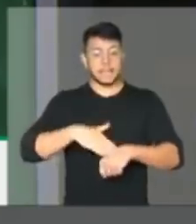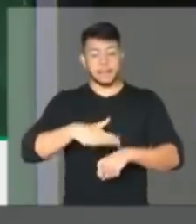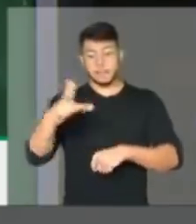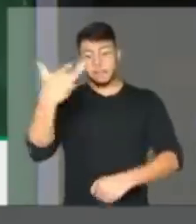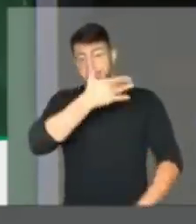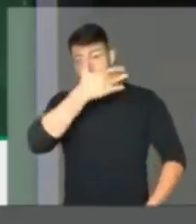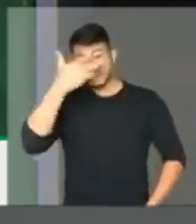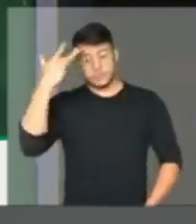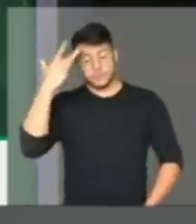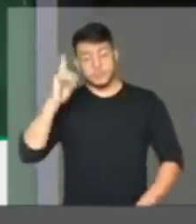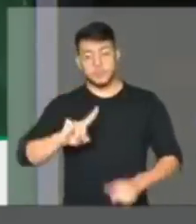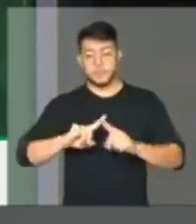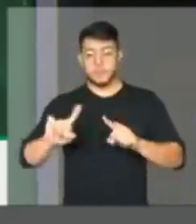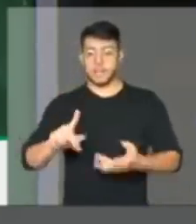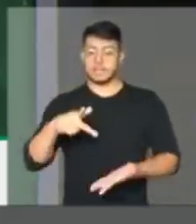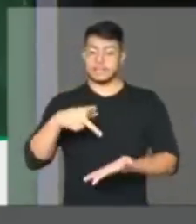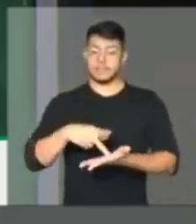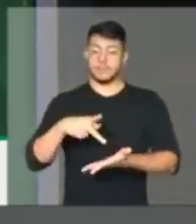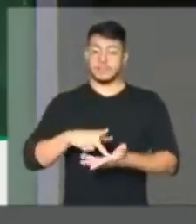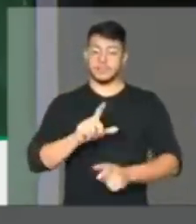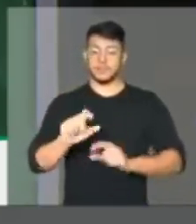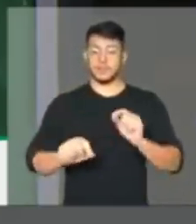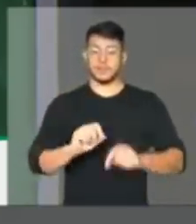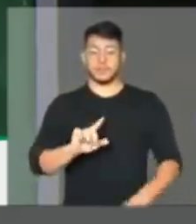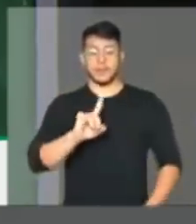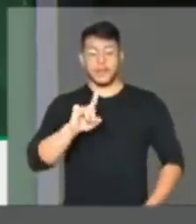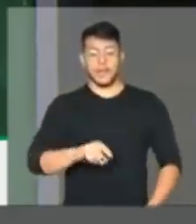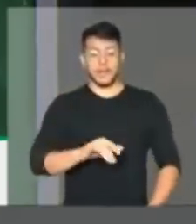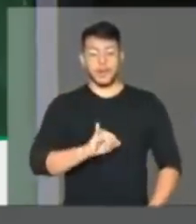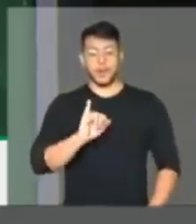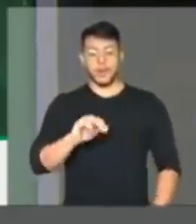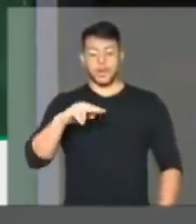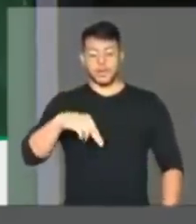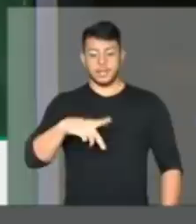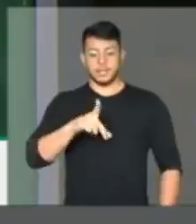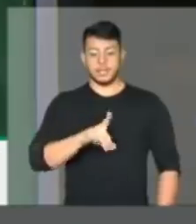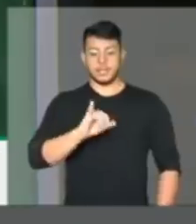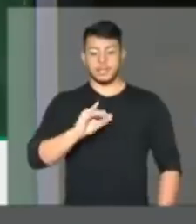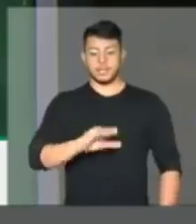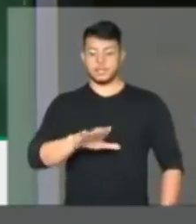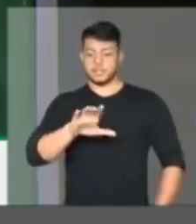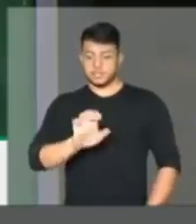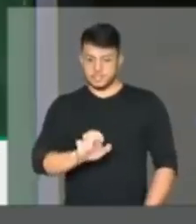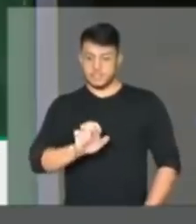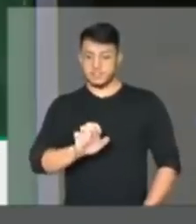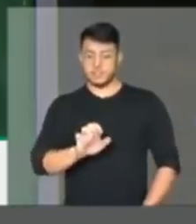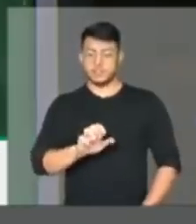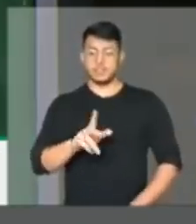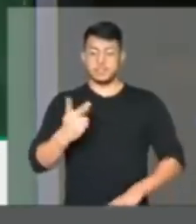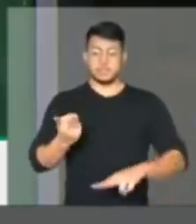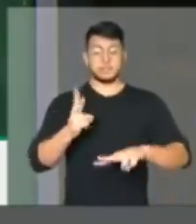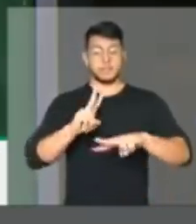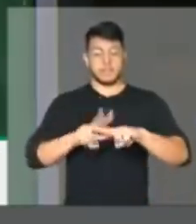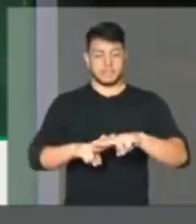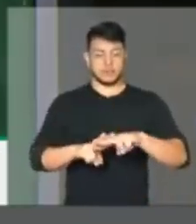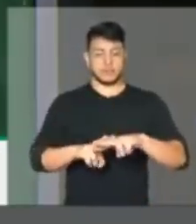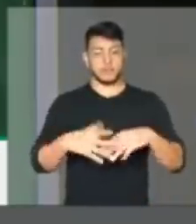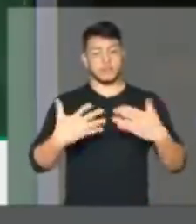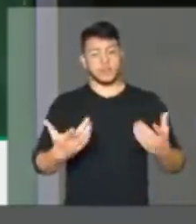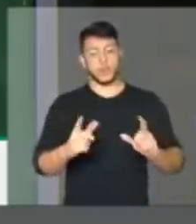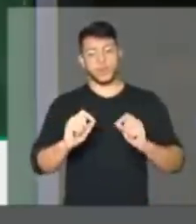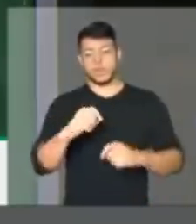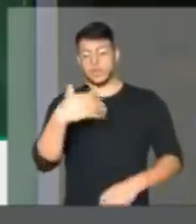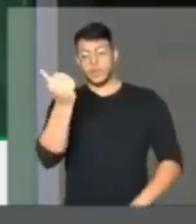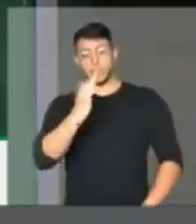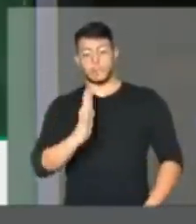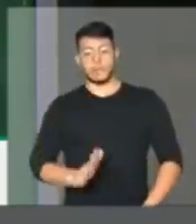O número correto a ser utilizado é o índice de preso a cada 100 mil habitantes, e nisso o Brasil